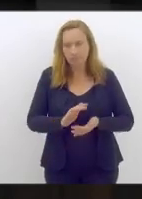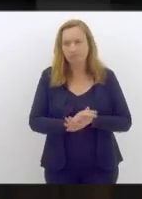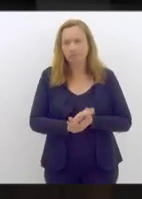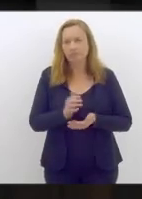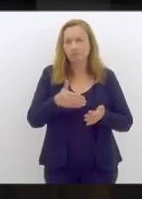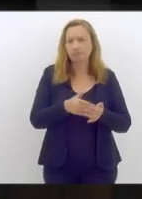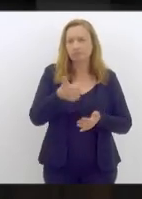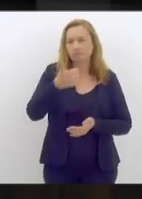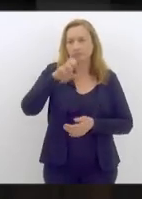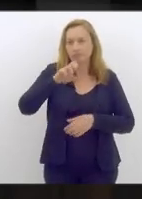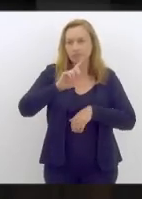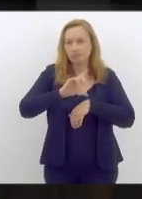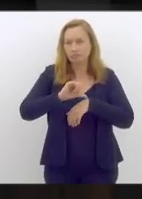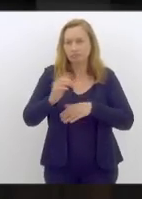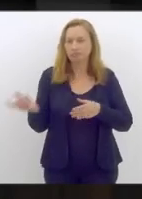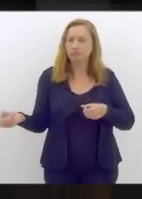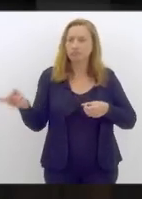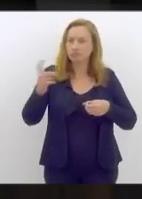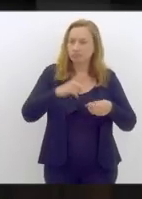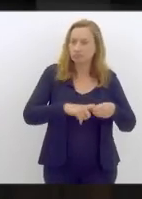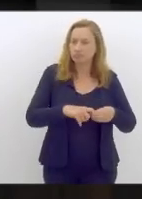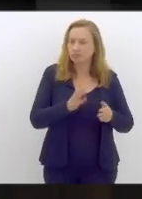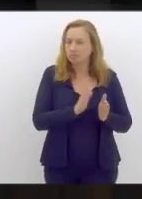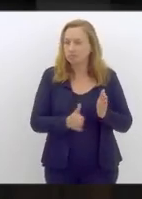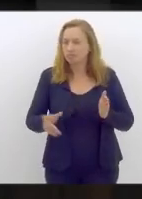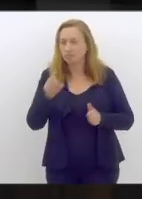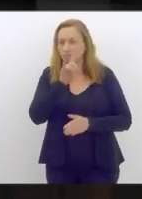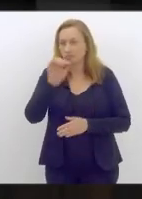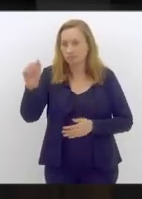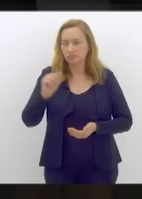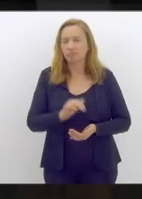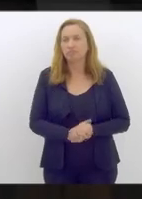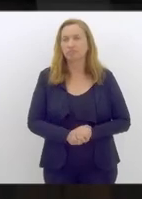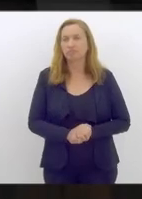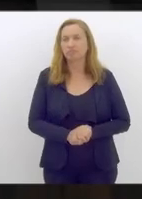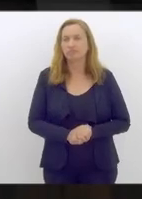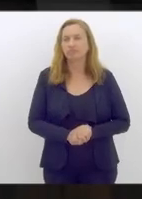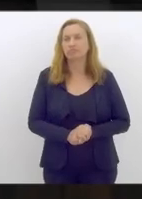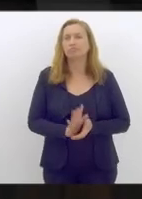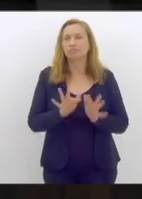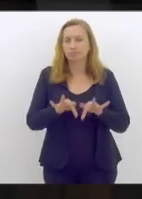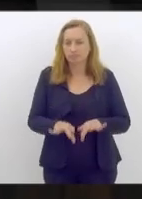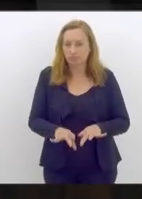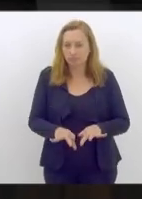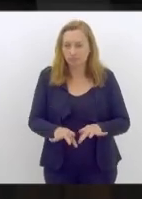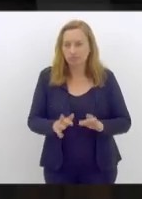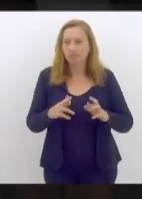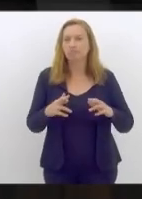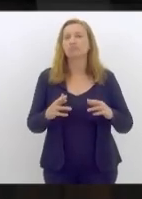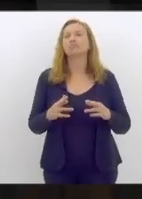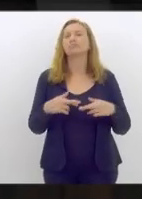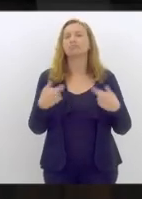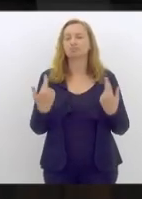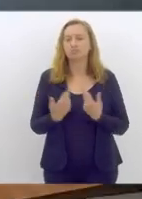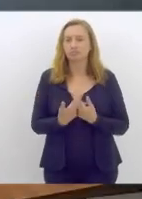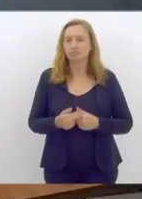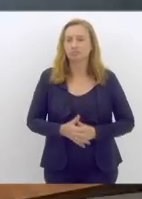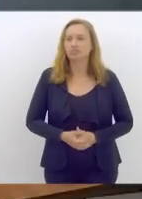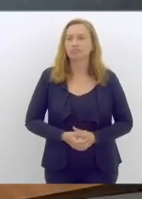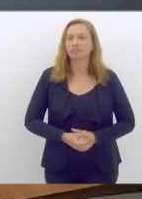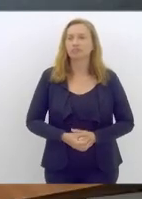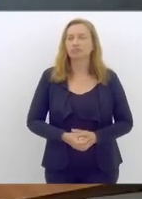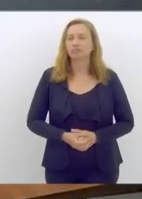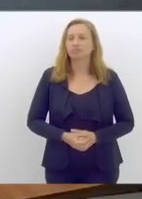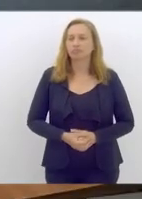sessão até às 15 horas quando retornaremos com a ordem do dia está suspensa a sessão